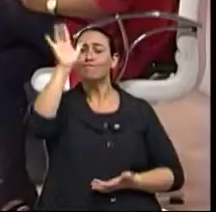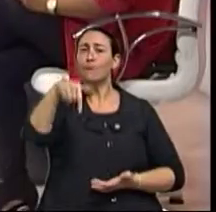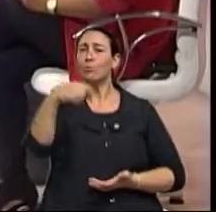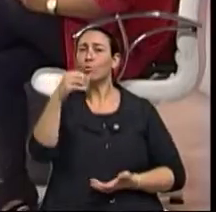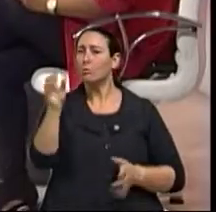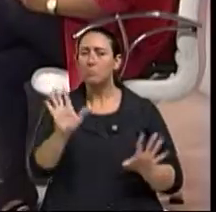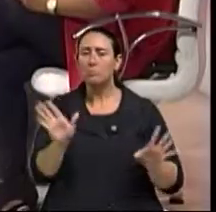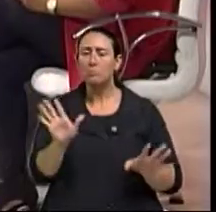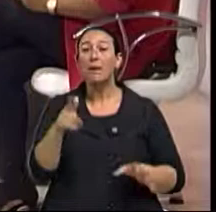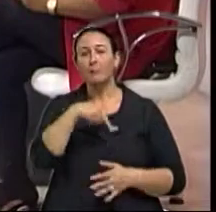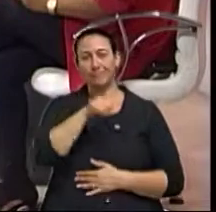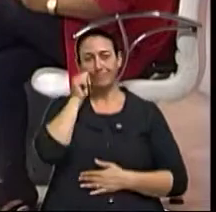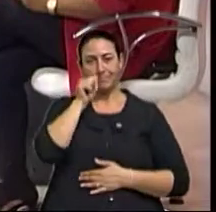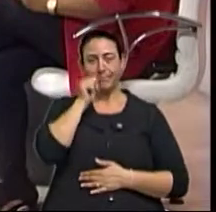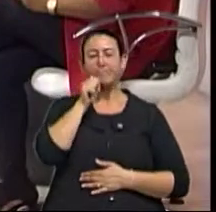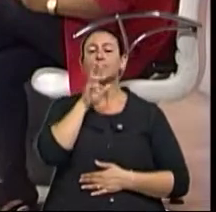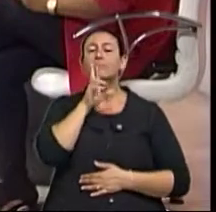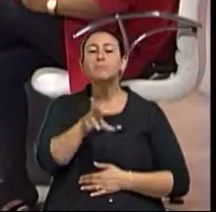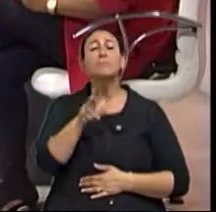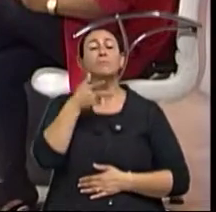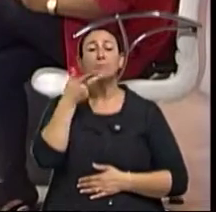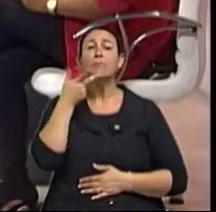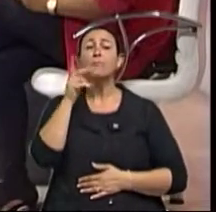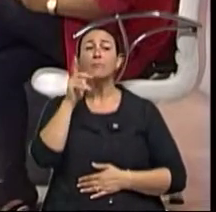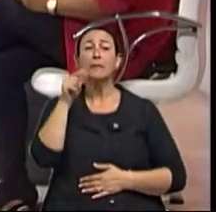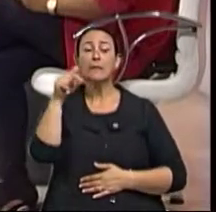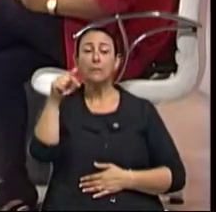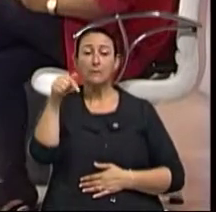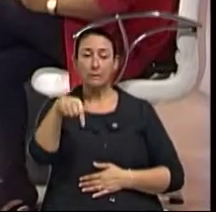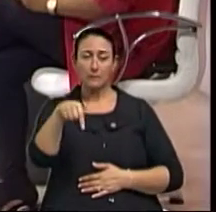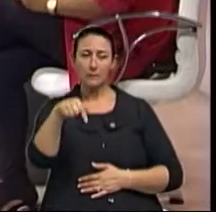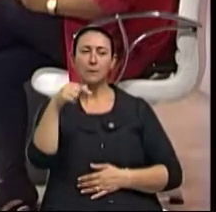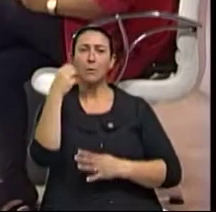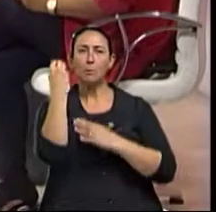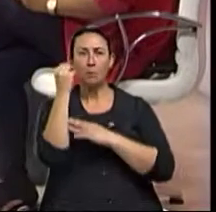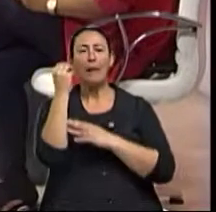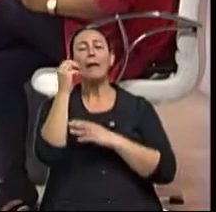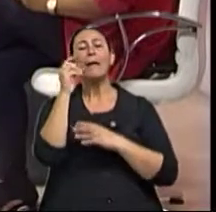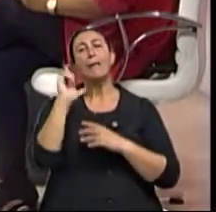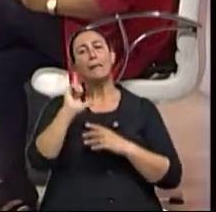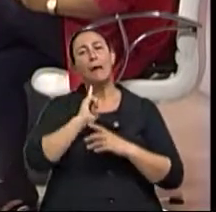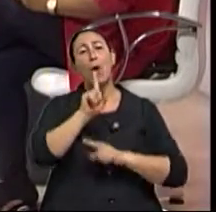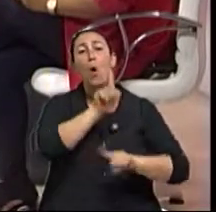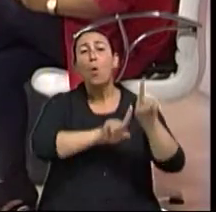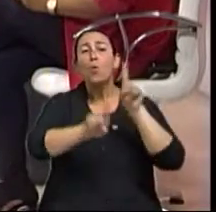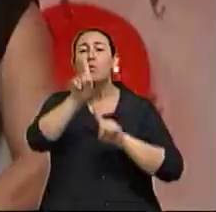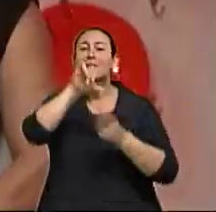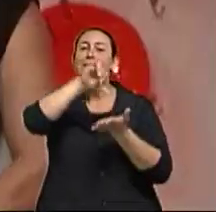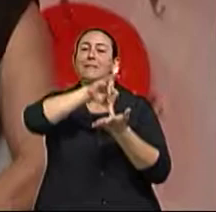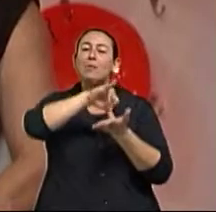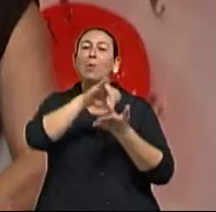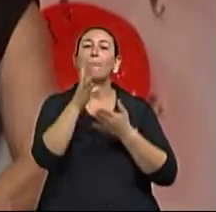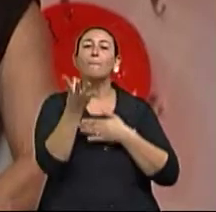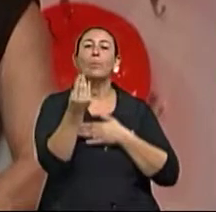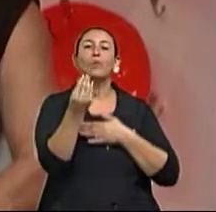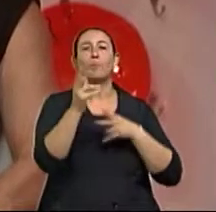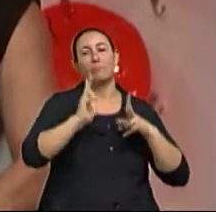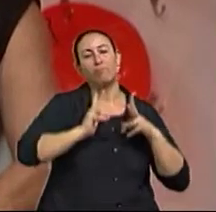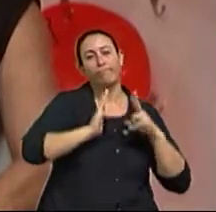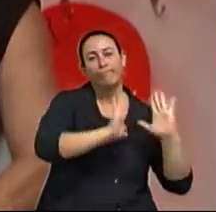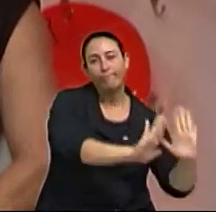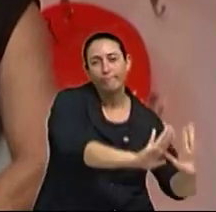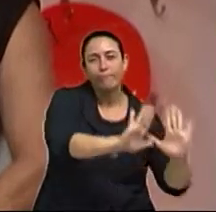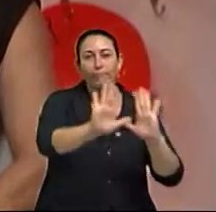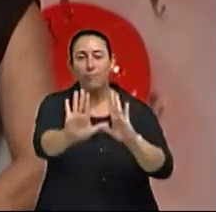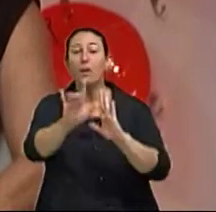conhece. Existe alguns centros, mas são muito restritos e com poucas pessoas que